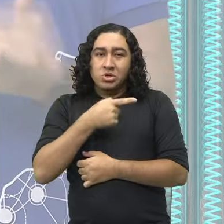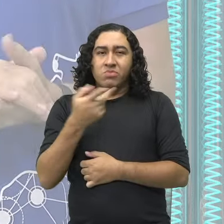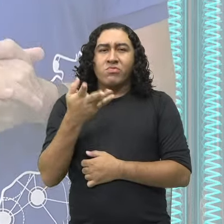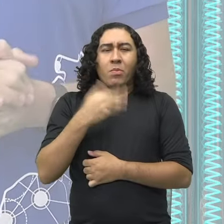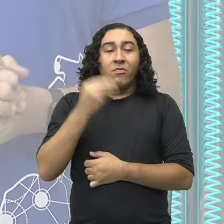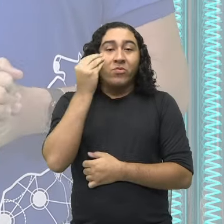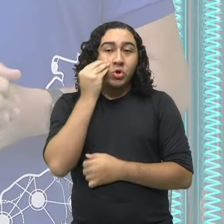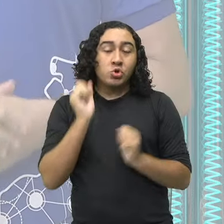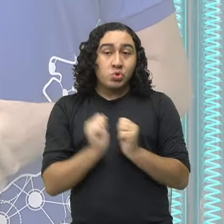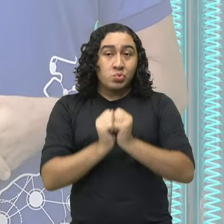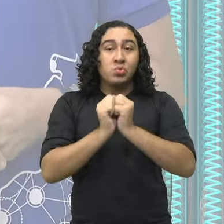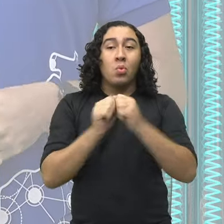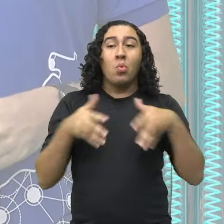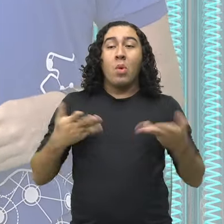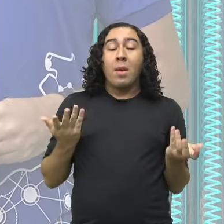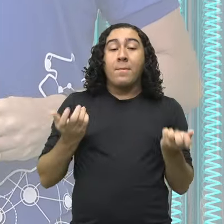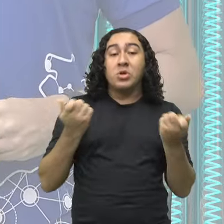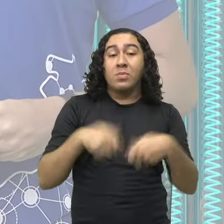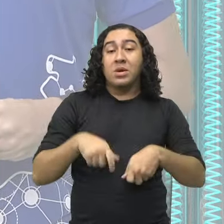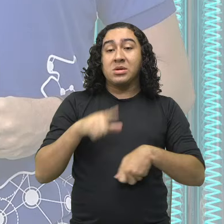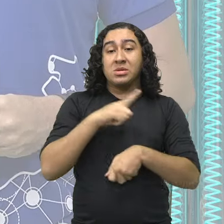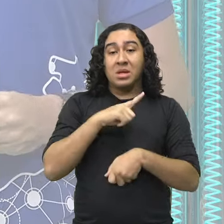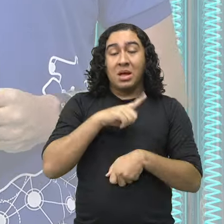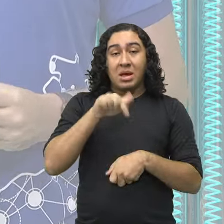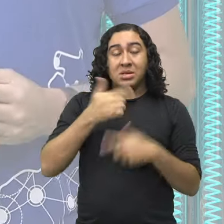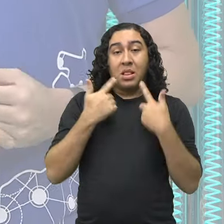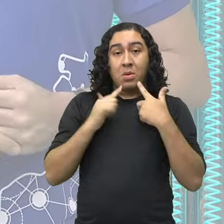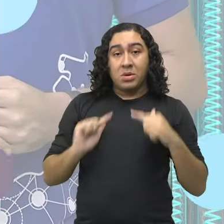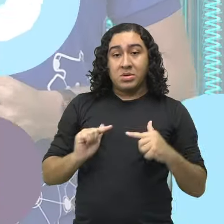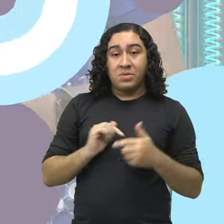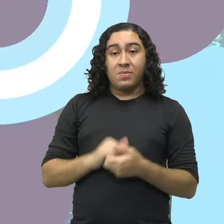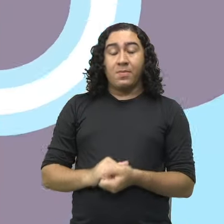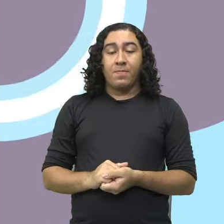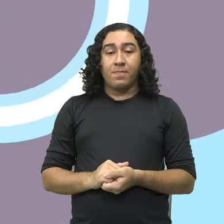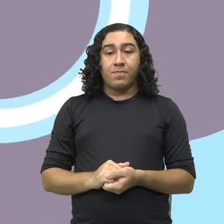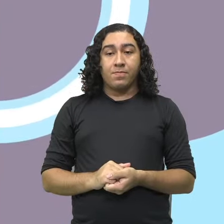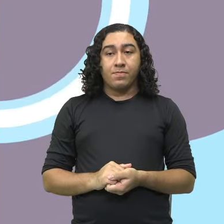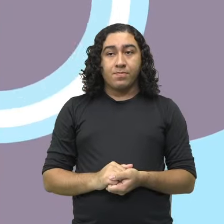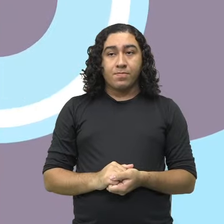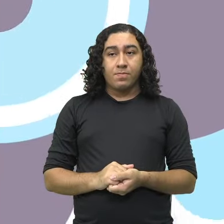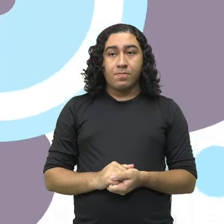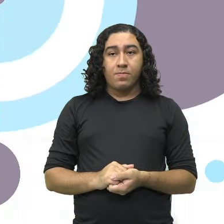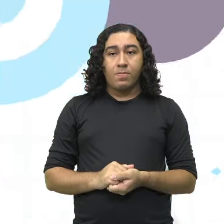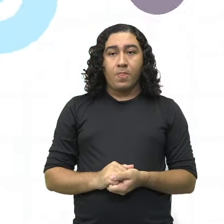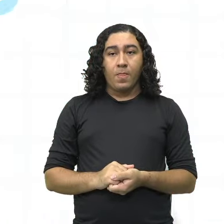então, aí as principais formas de textos com linguagem humorística.